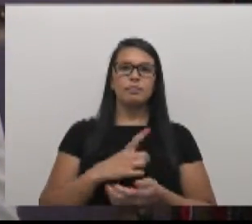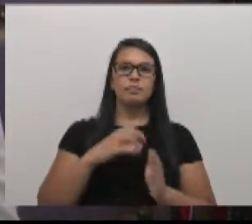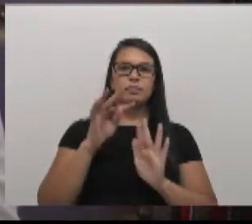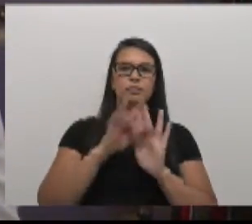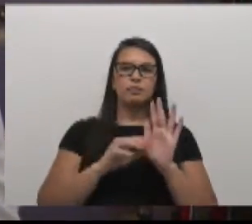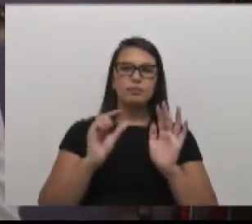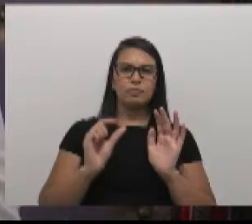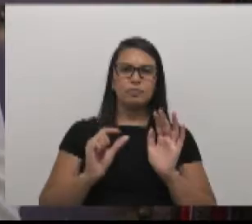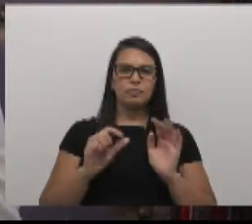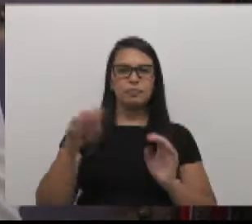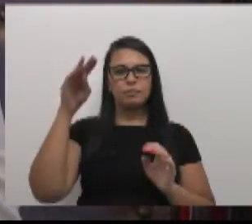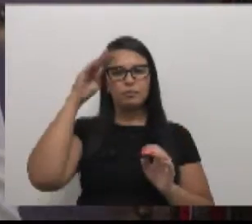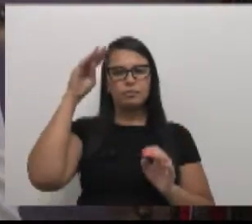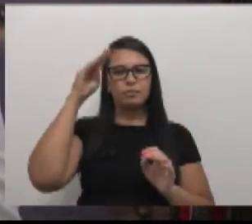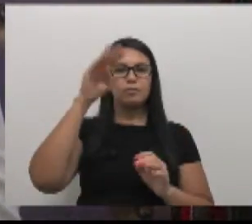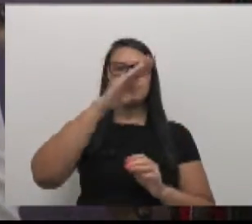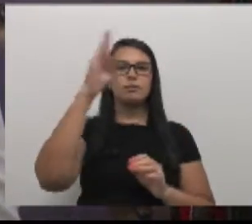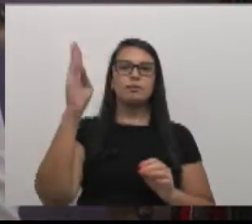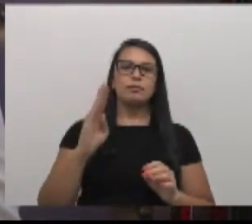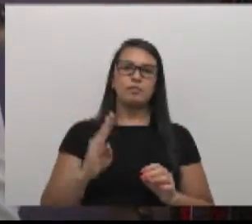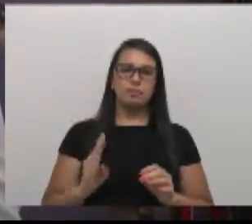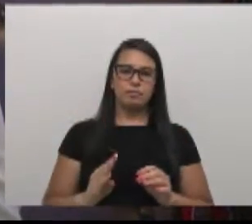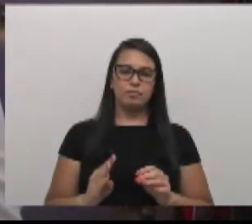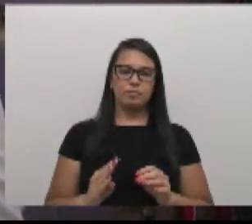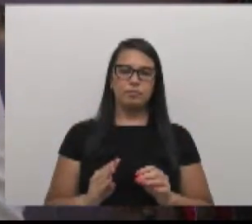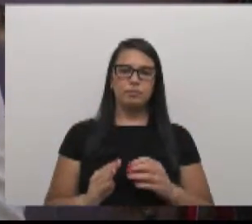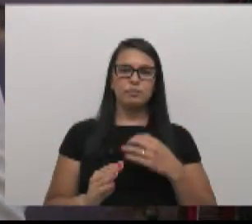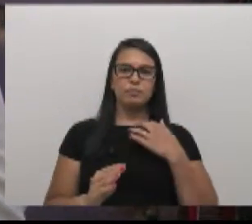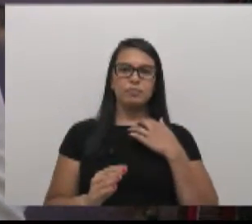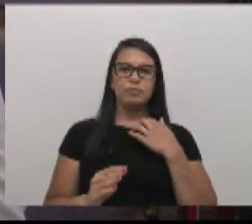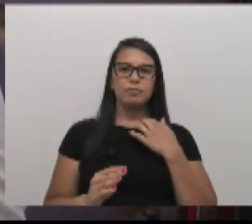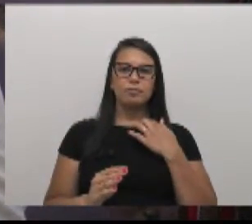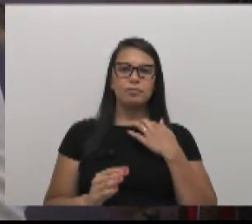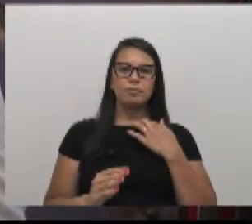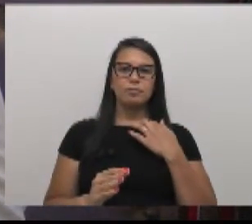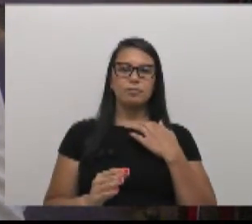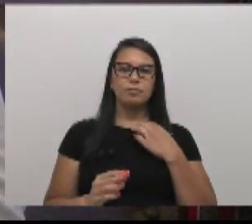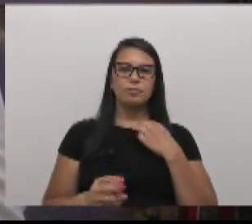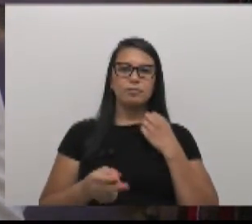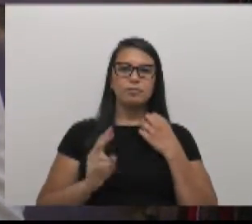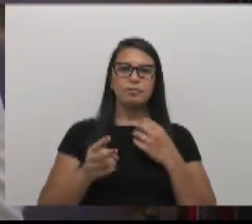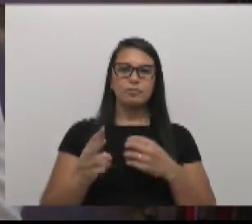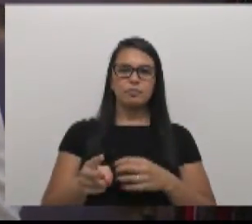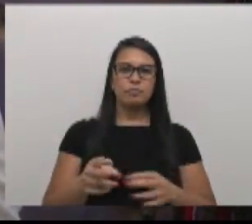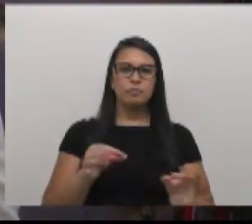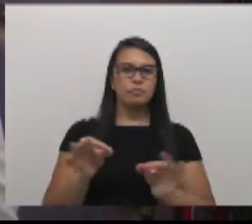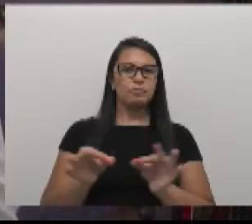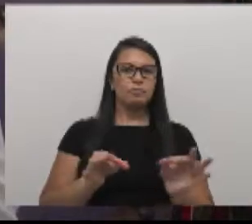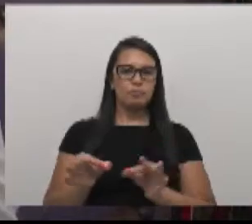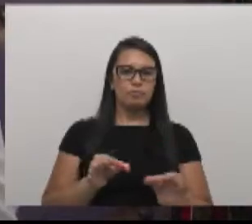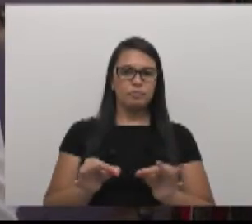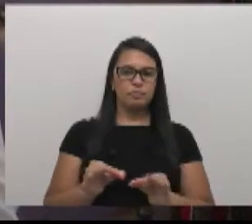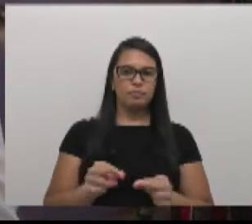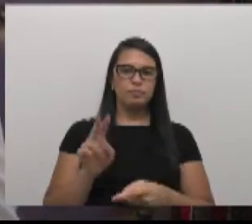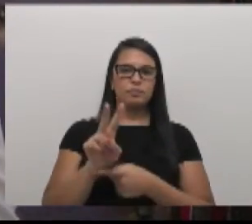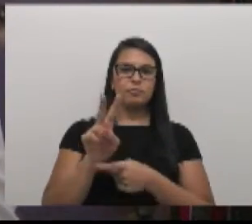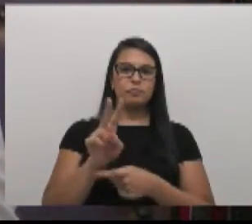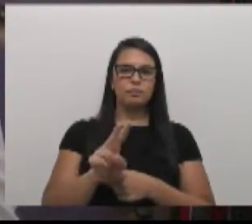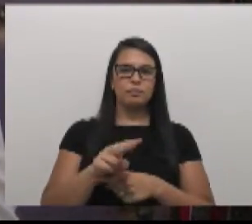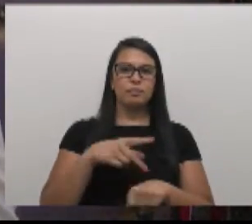Exército Brasileiro, além de manter esses efetivos preparados para o cumprimento da sua missão constitucional na defesa da pátria,